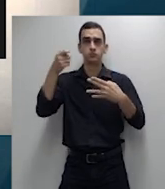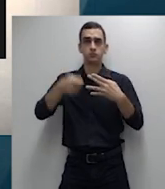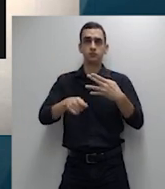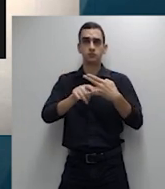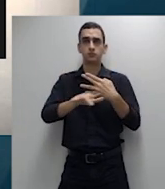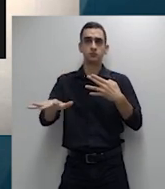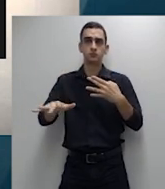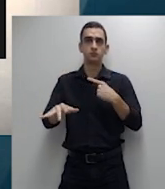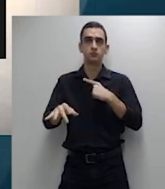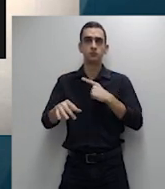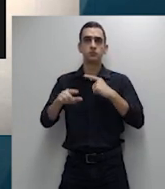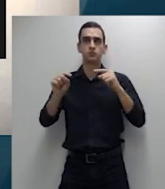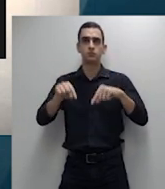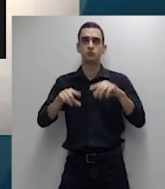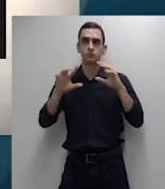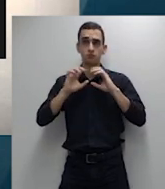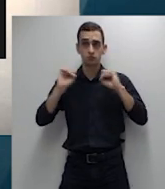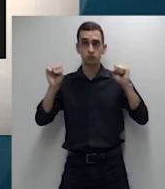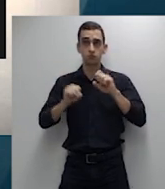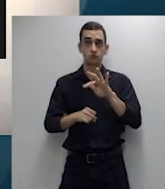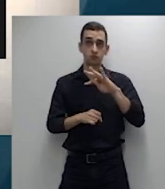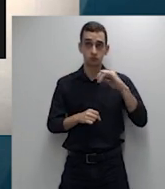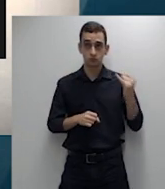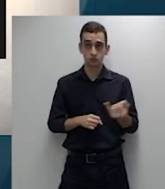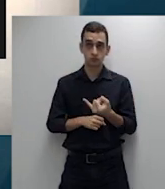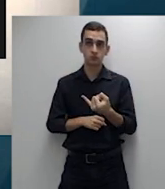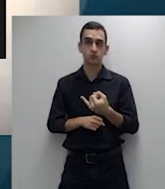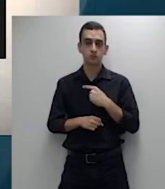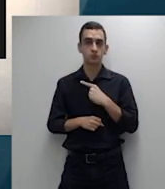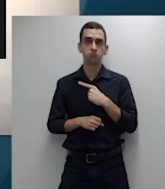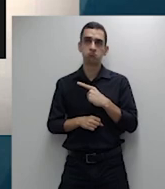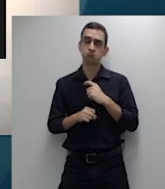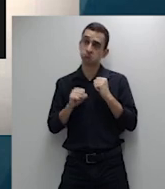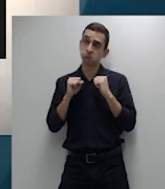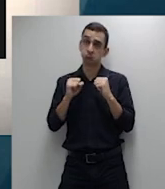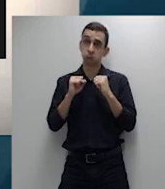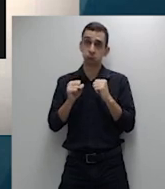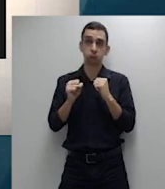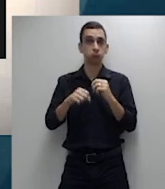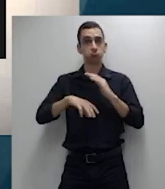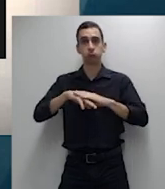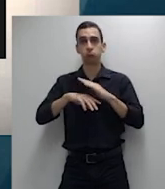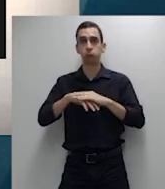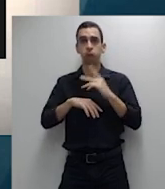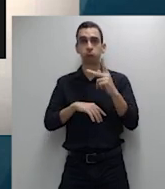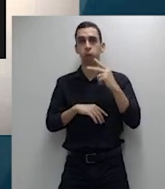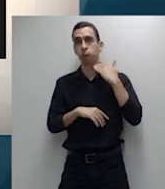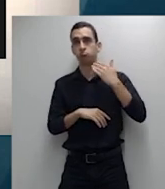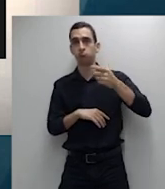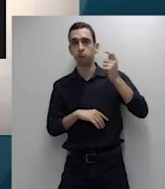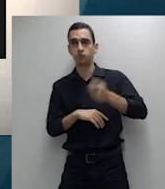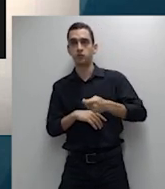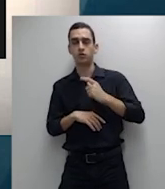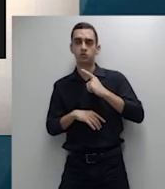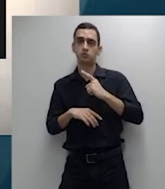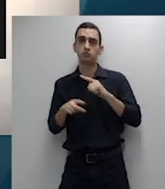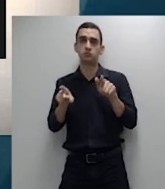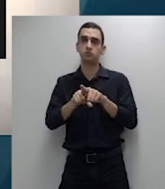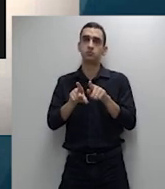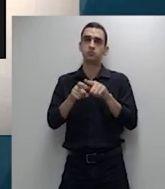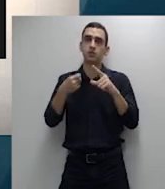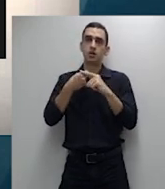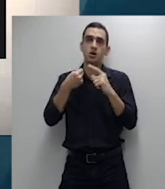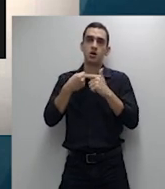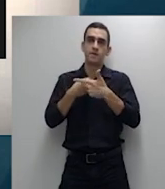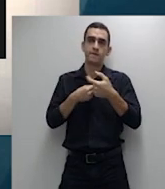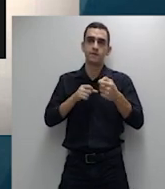pretérita do STJ possível é é o jogador Com base no artigo 20 paragrafo